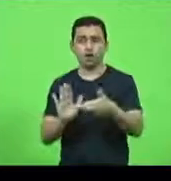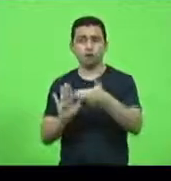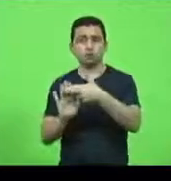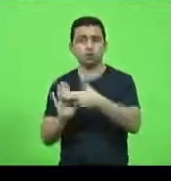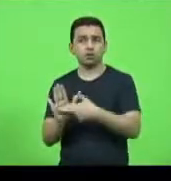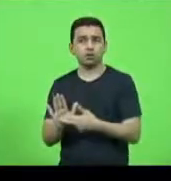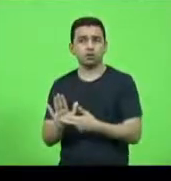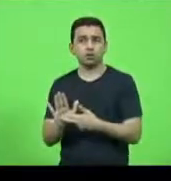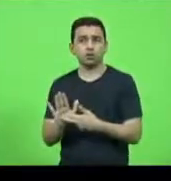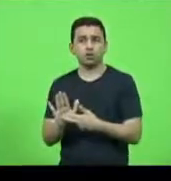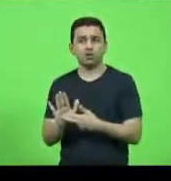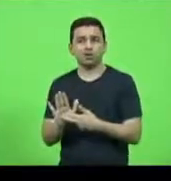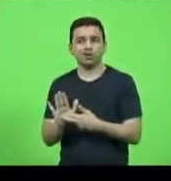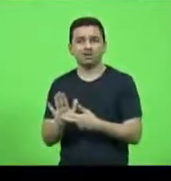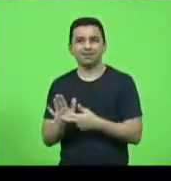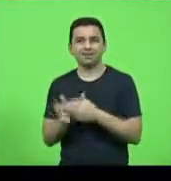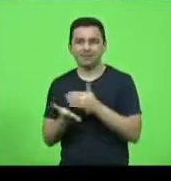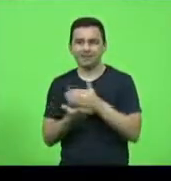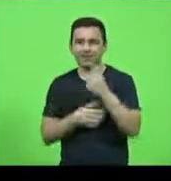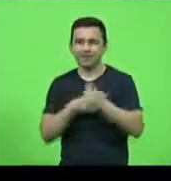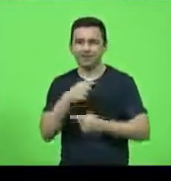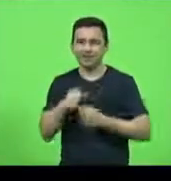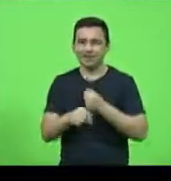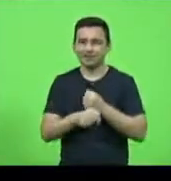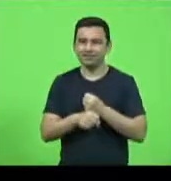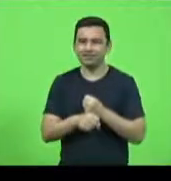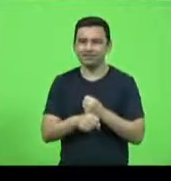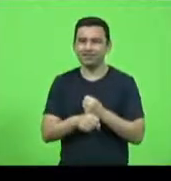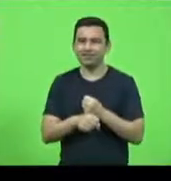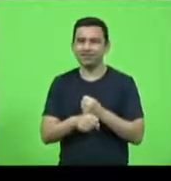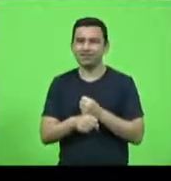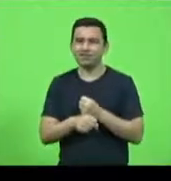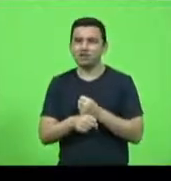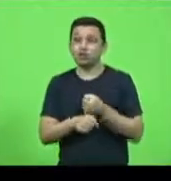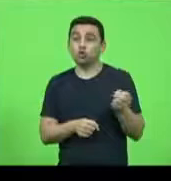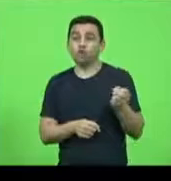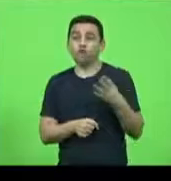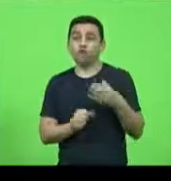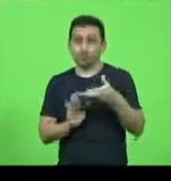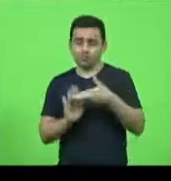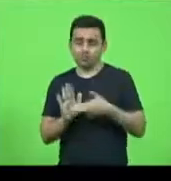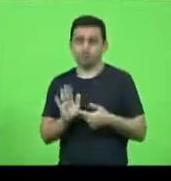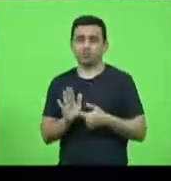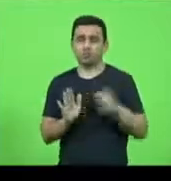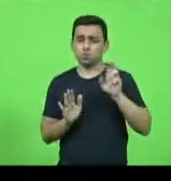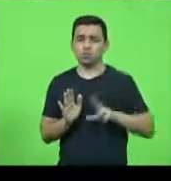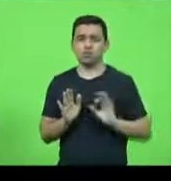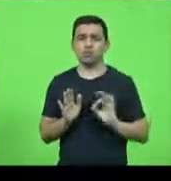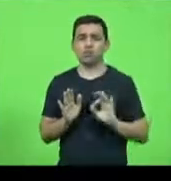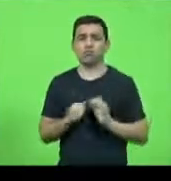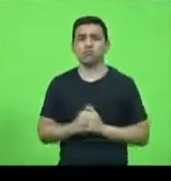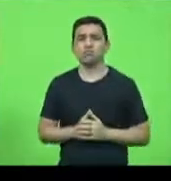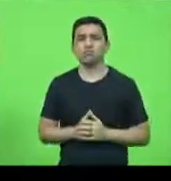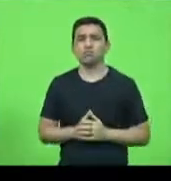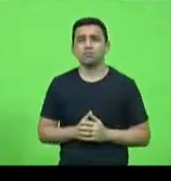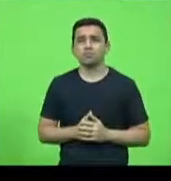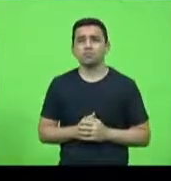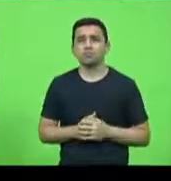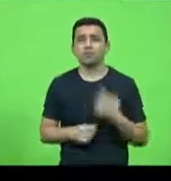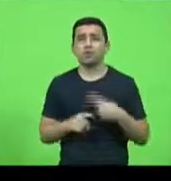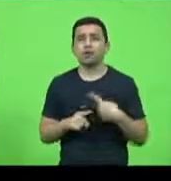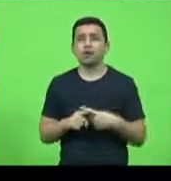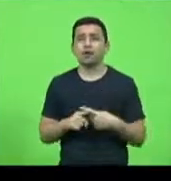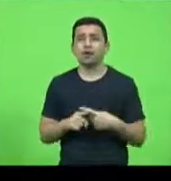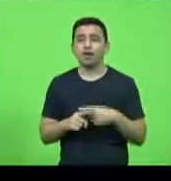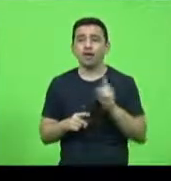a gente ganha no comecinho do ano, veio dentro de uma pasta bonita, o regimento. Está novo ali, não usei. Porque, como eu disse, ou é a carta